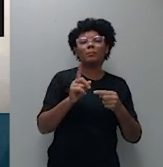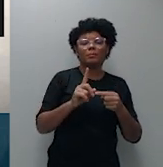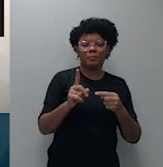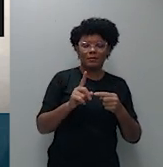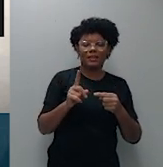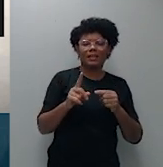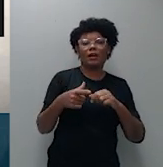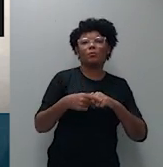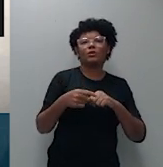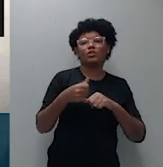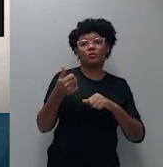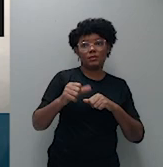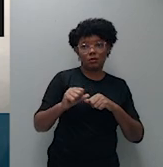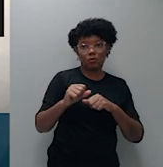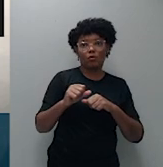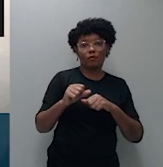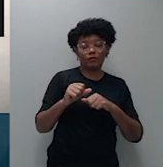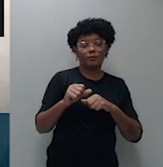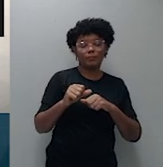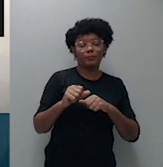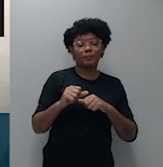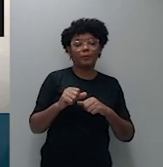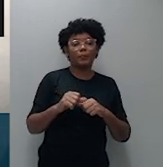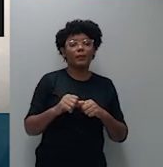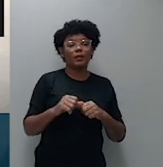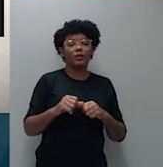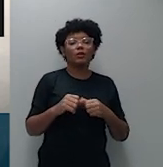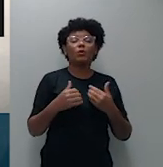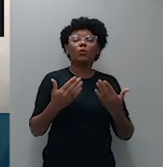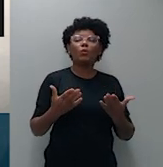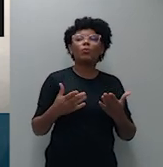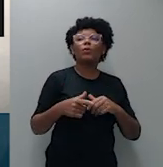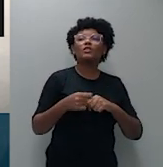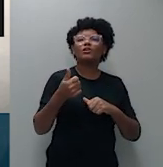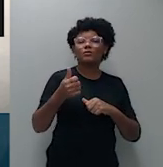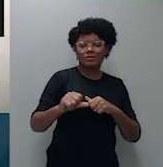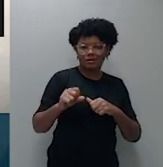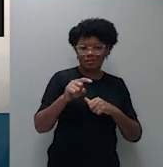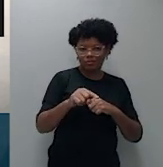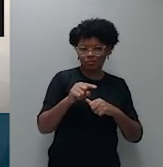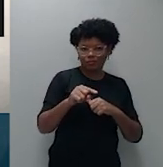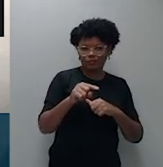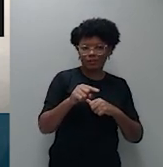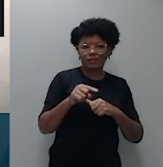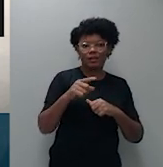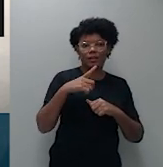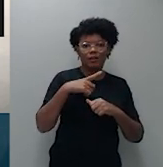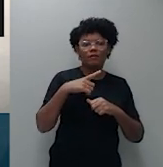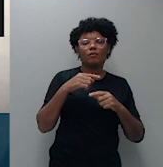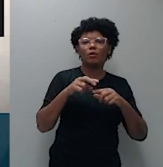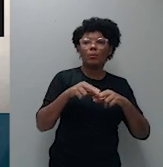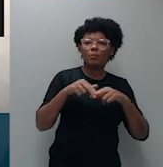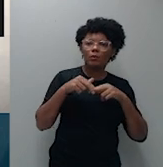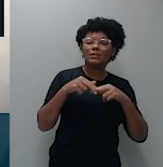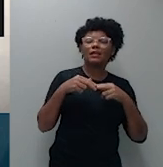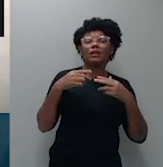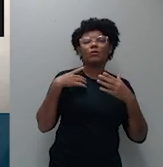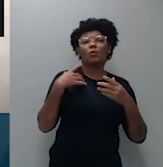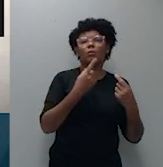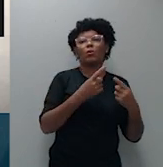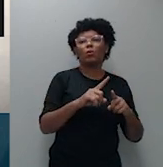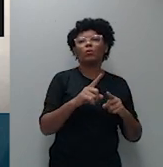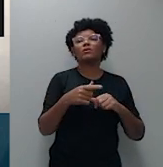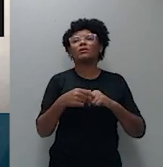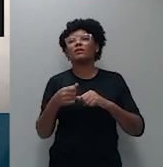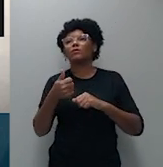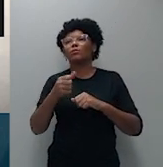do artigo 19 do Março civil não é o próprio artigo 19 do Marco civil indicado como violado